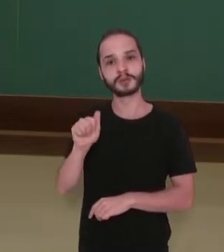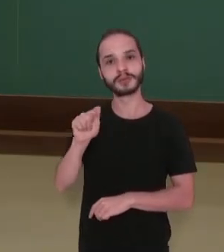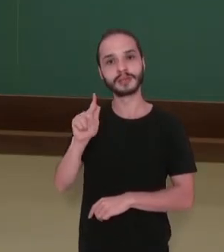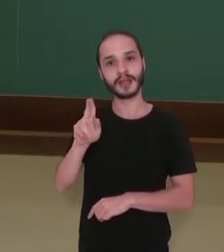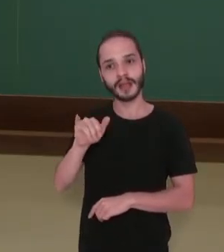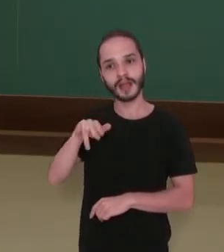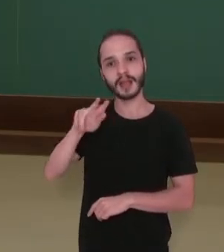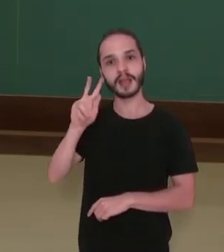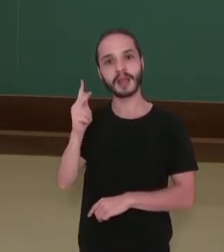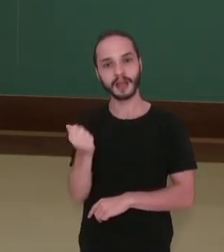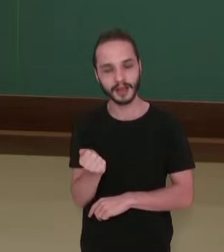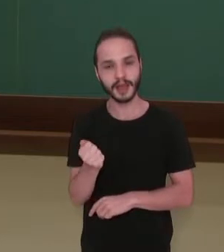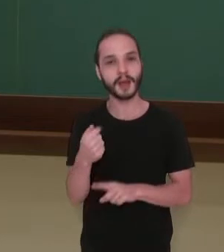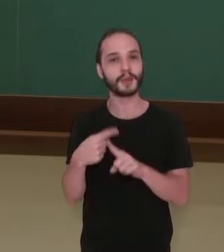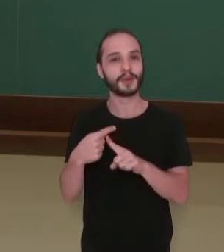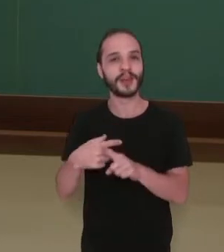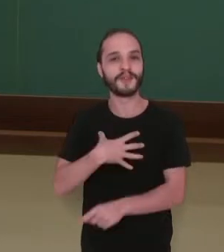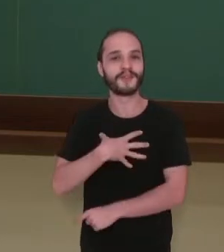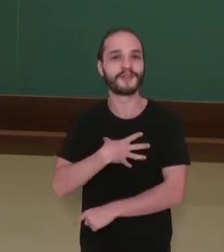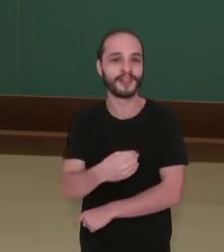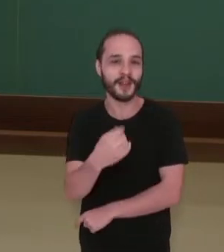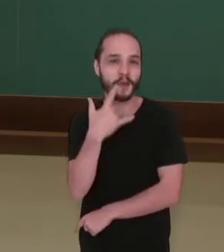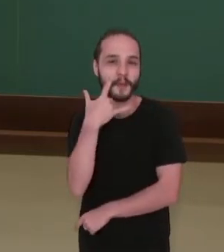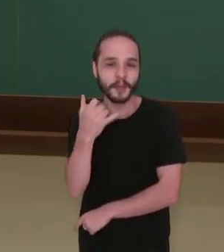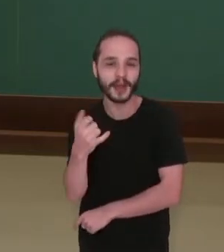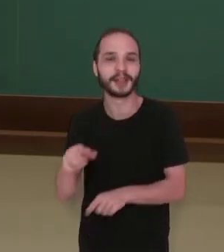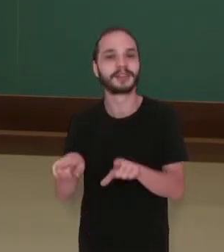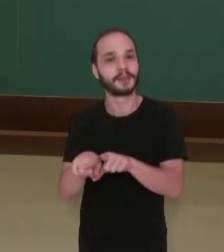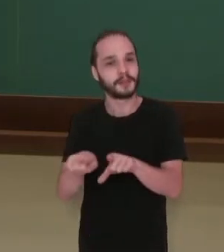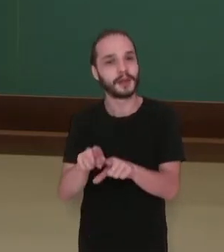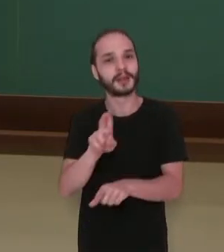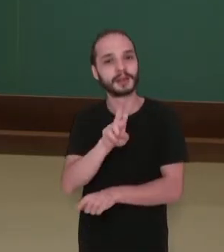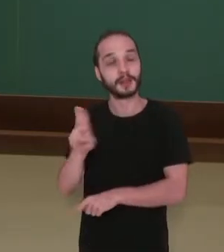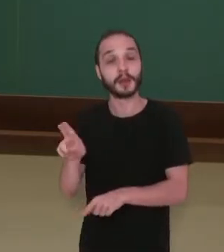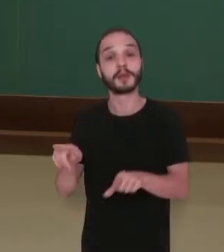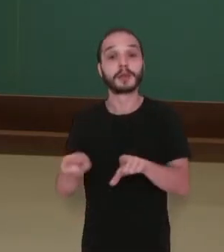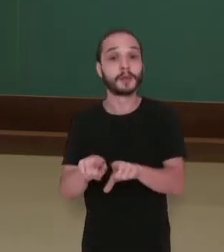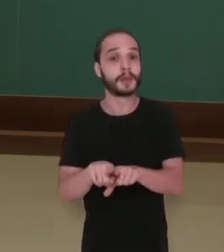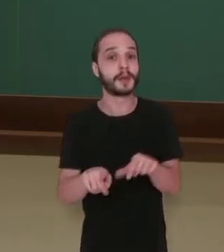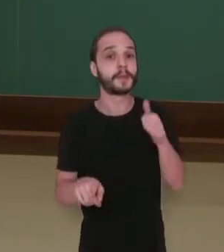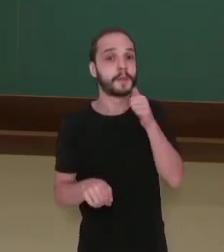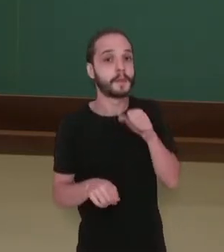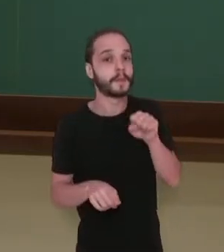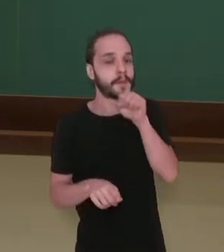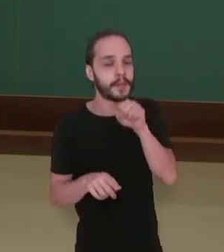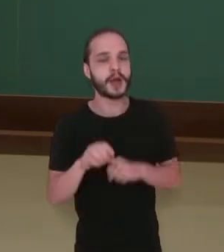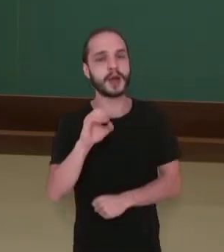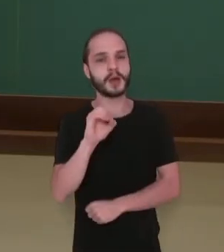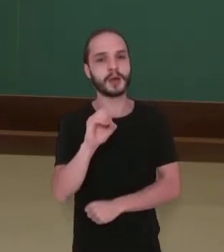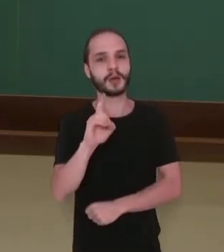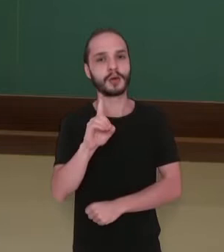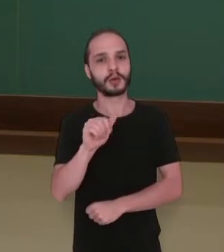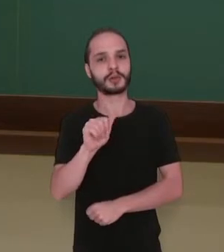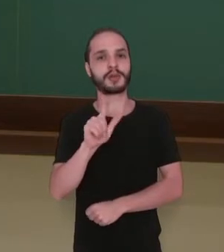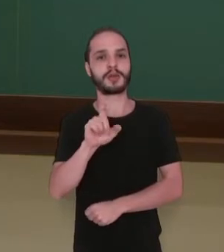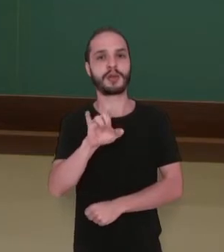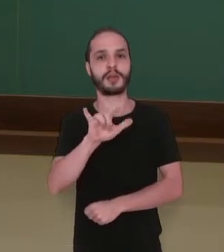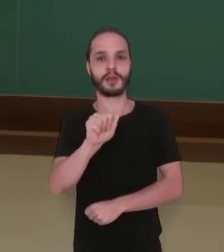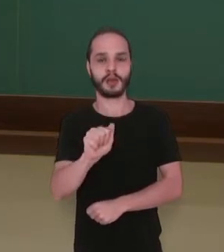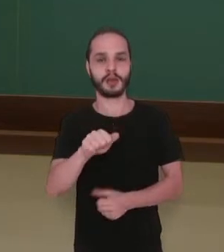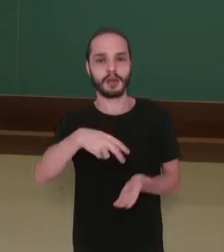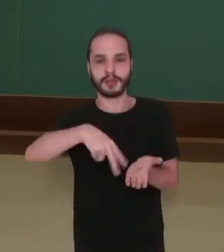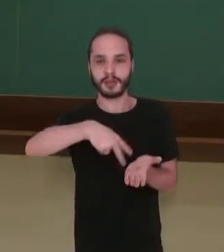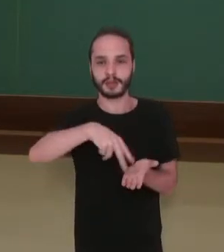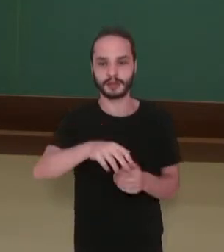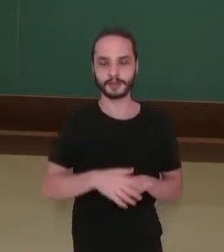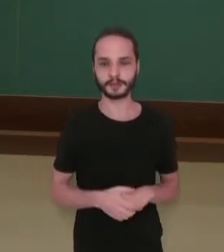cantor Luiz Gonzaga e da cantora e dançarina Odaleia Guedes dos Santos. Gonzaguinha